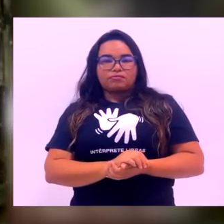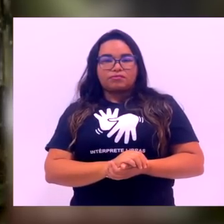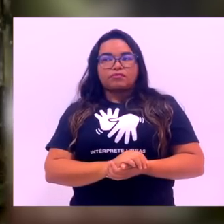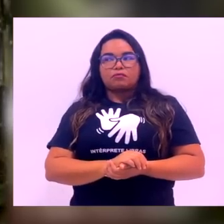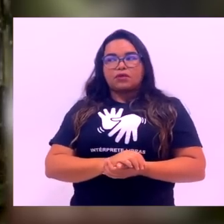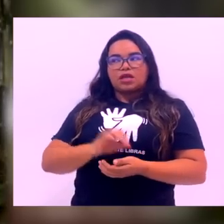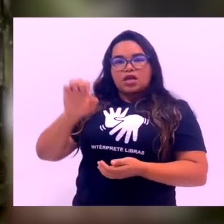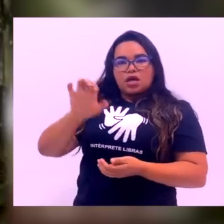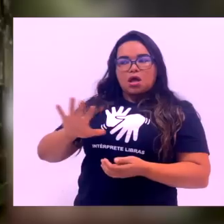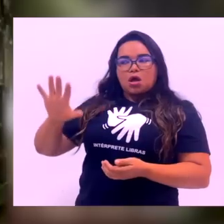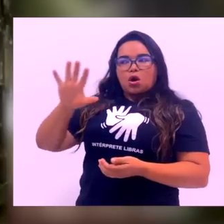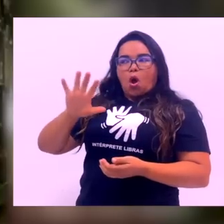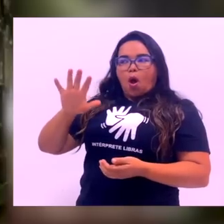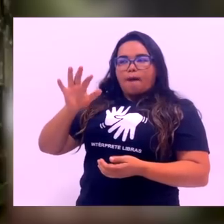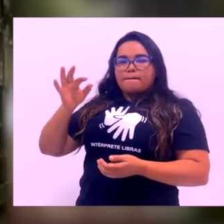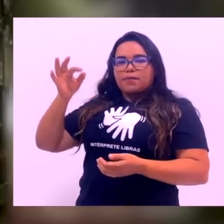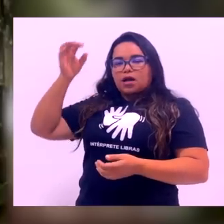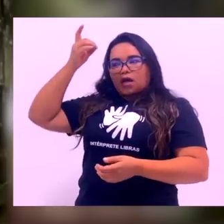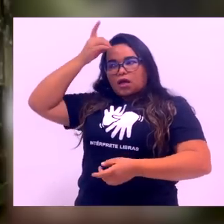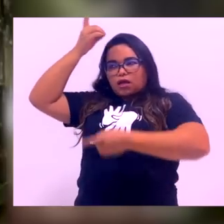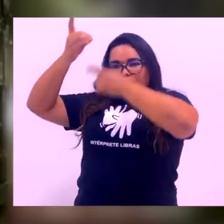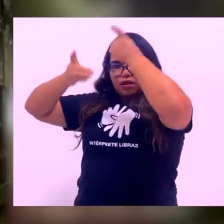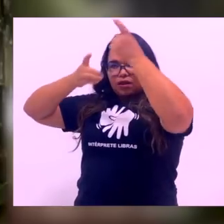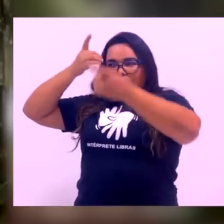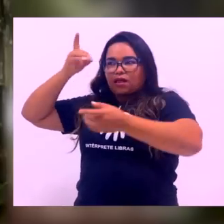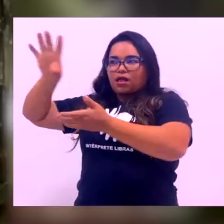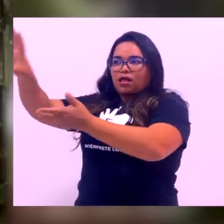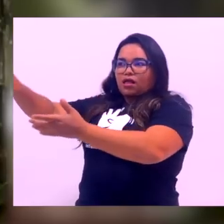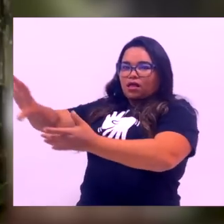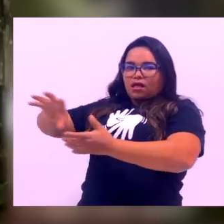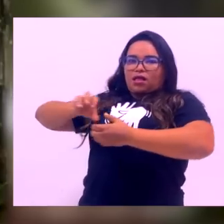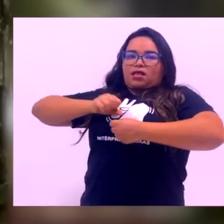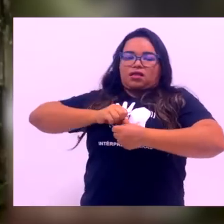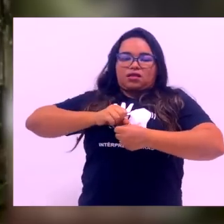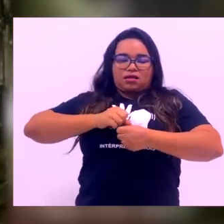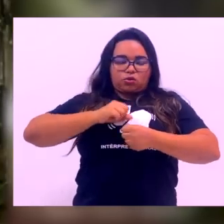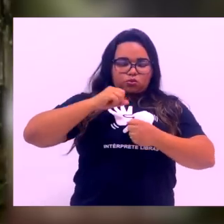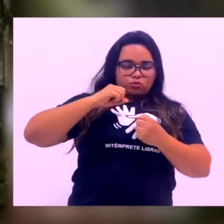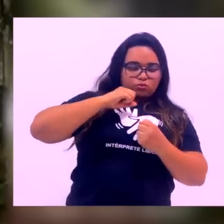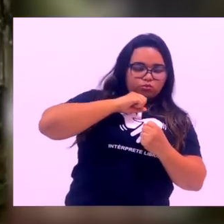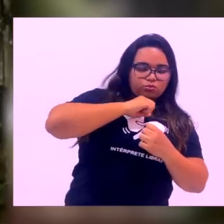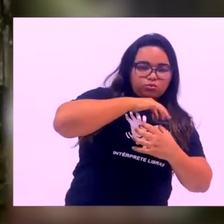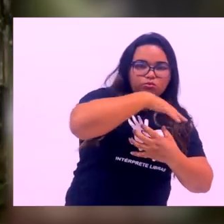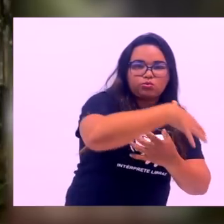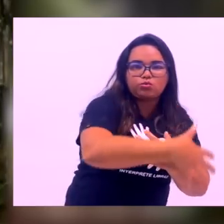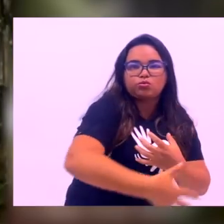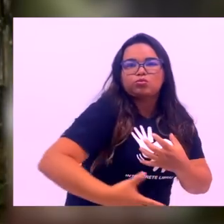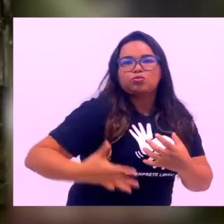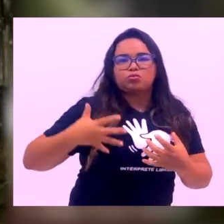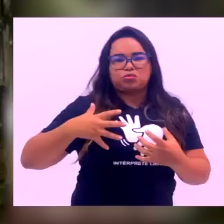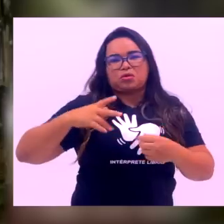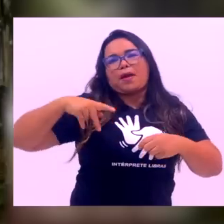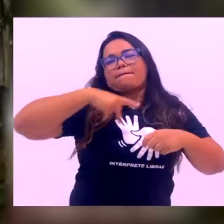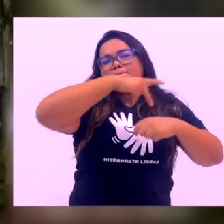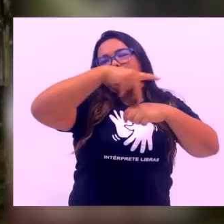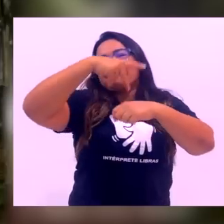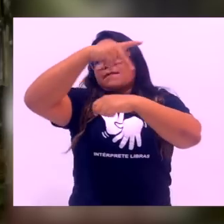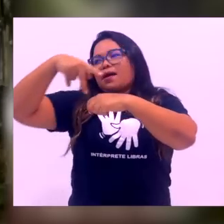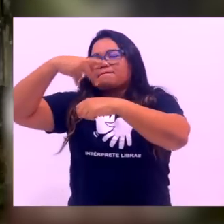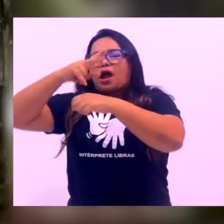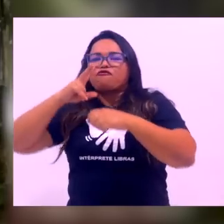ocidental que surgiu da Europa e que está controlando todos os eventos do mundo. As superpotências de